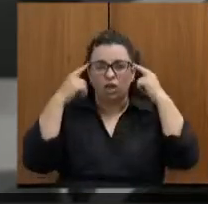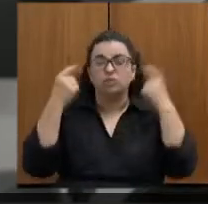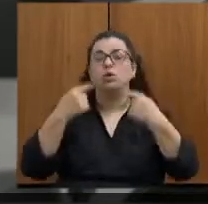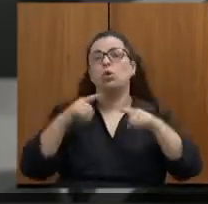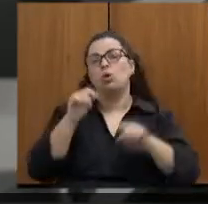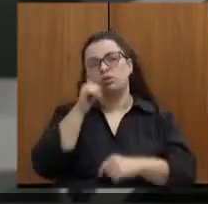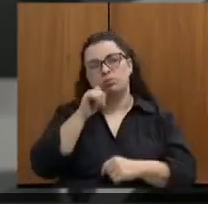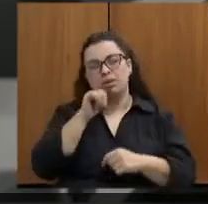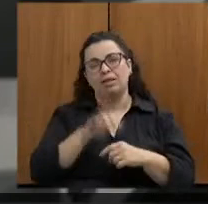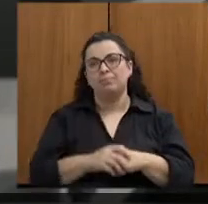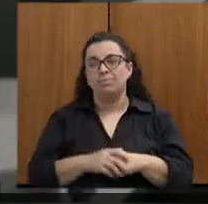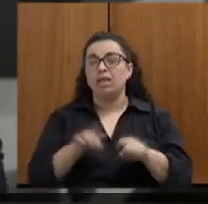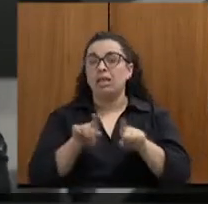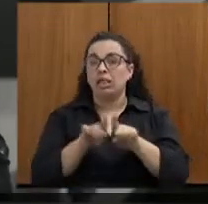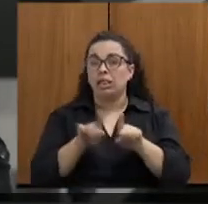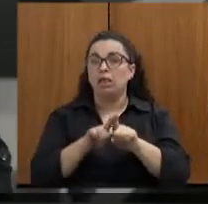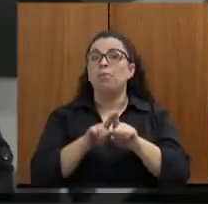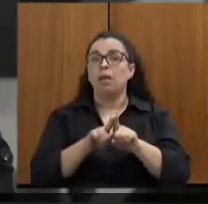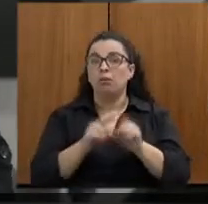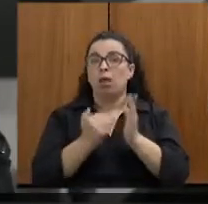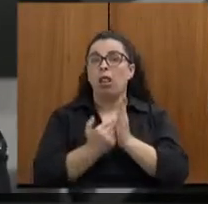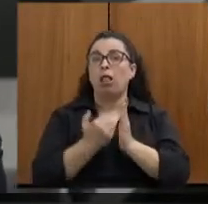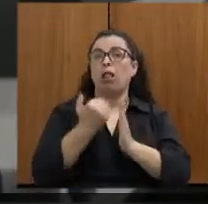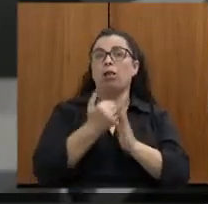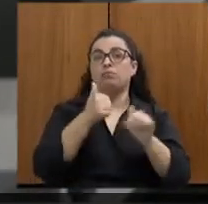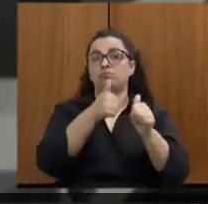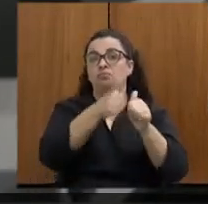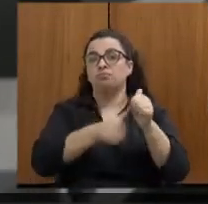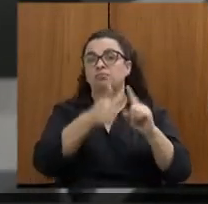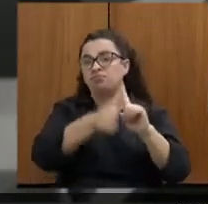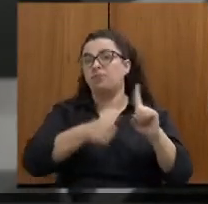foram 154 vidas perdidas.